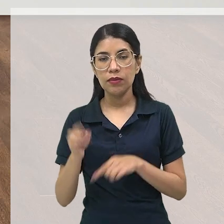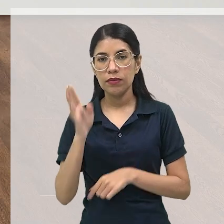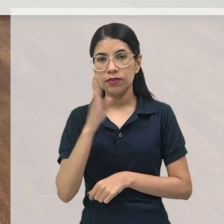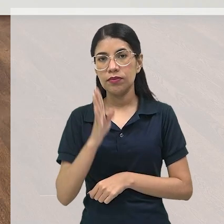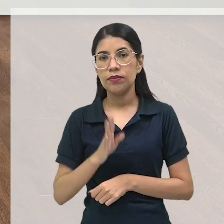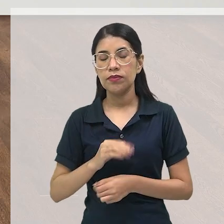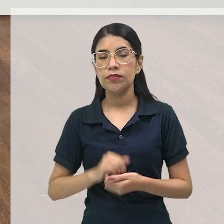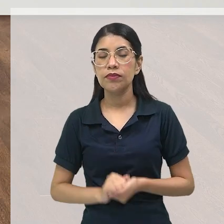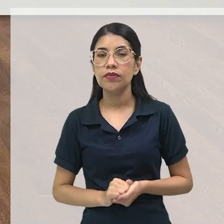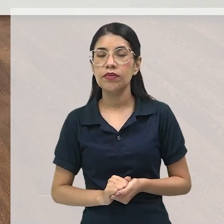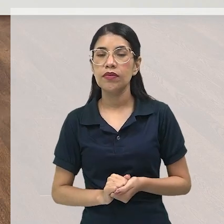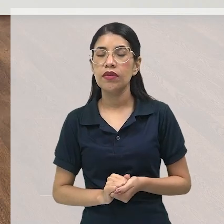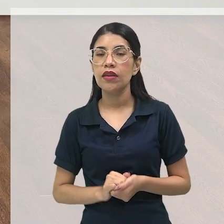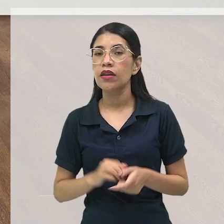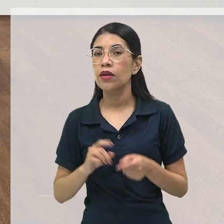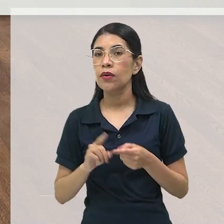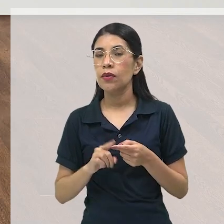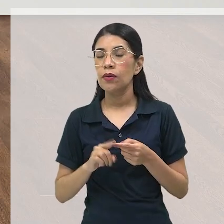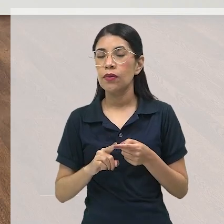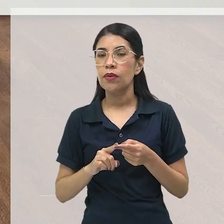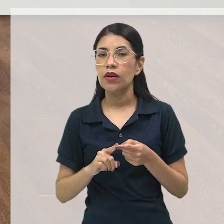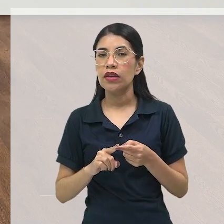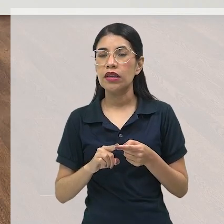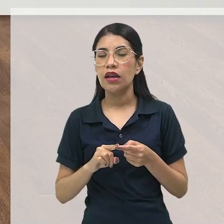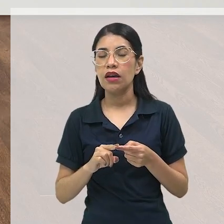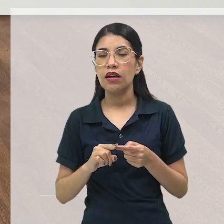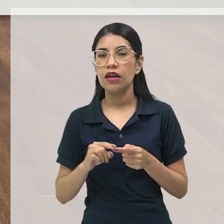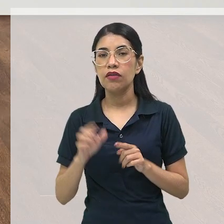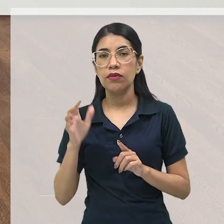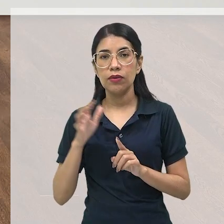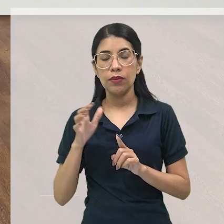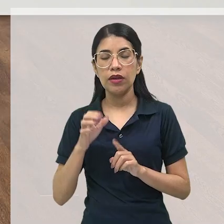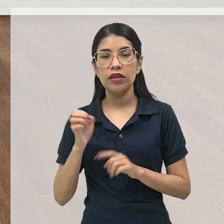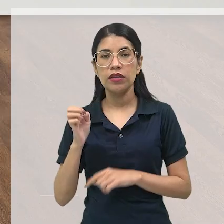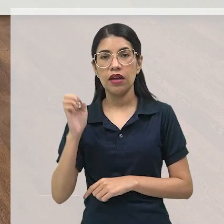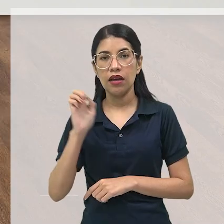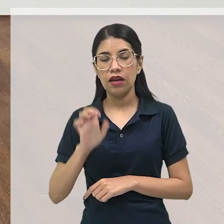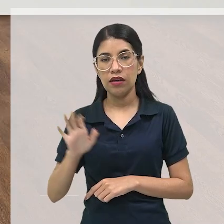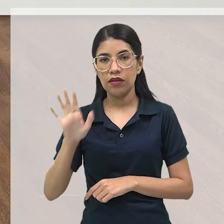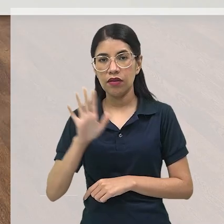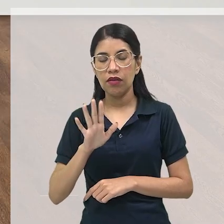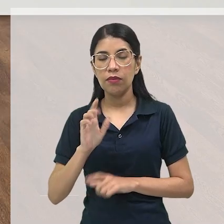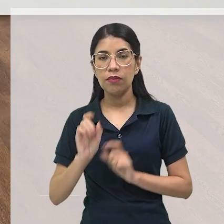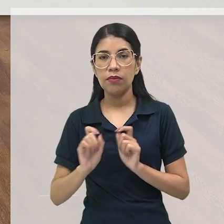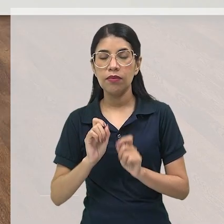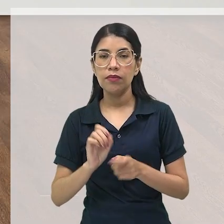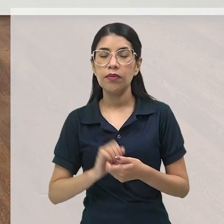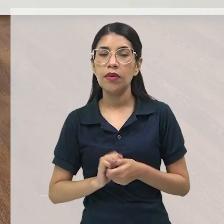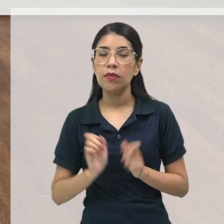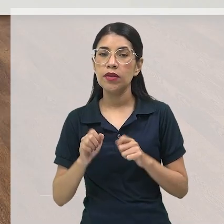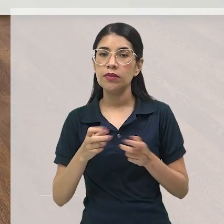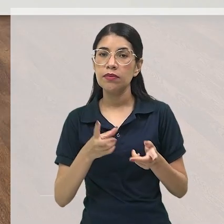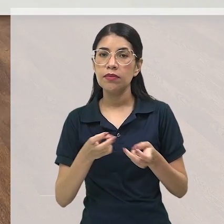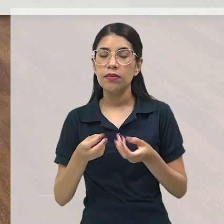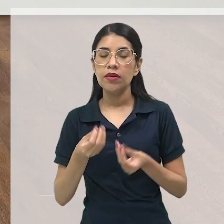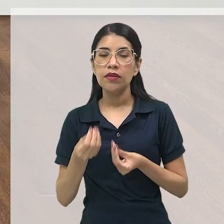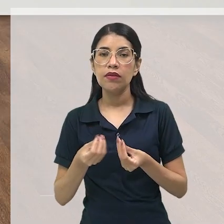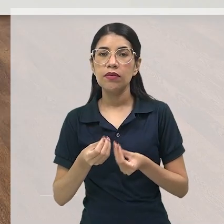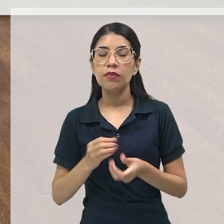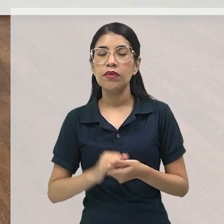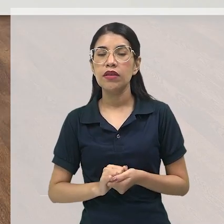um desses elementos, dessa absorção dessa cultura europeia, a gente consegue perceber